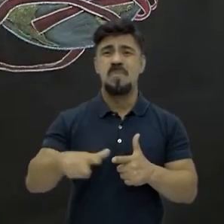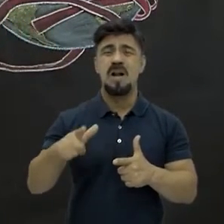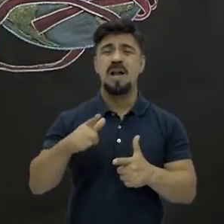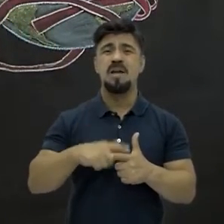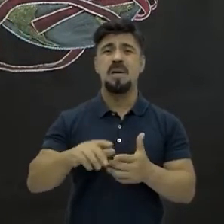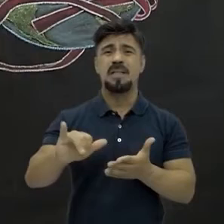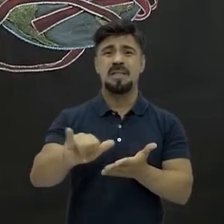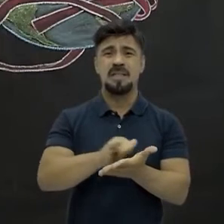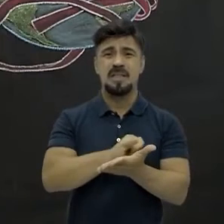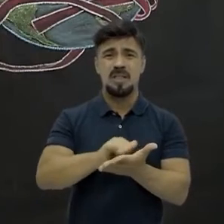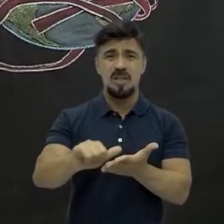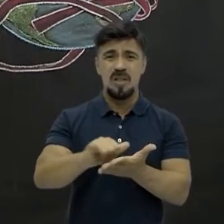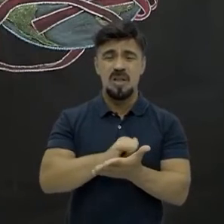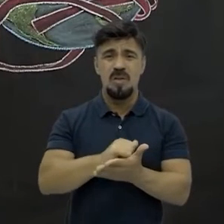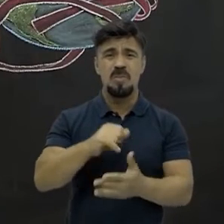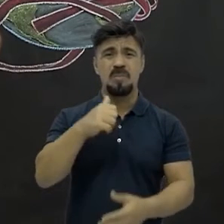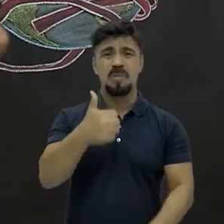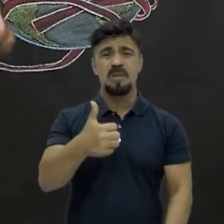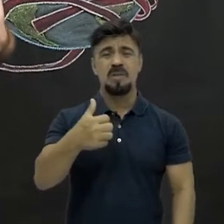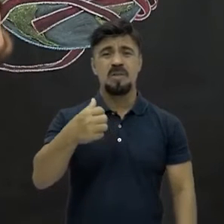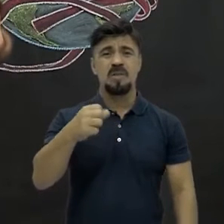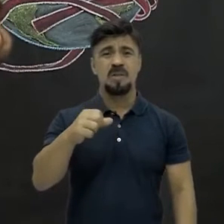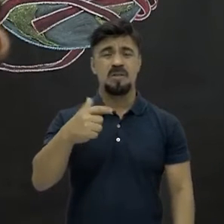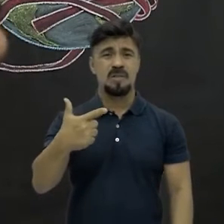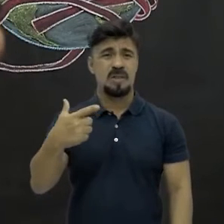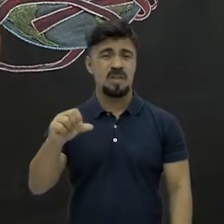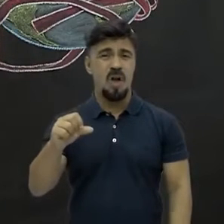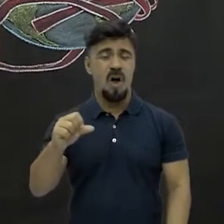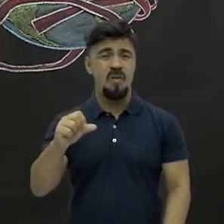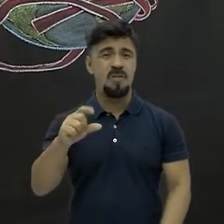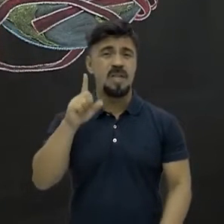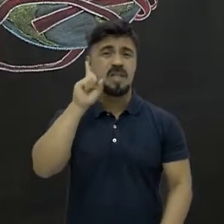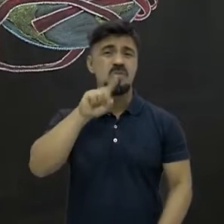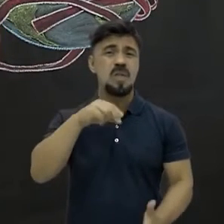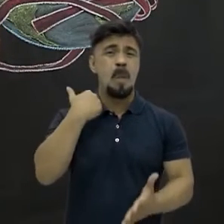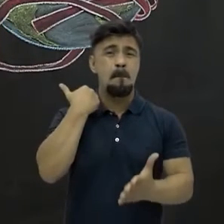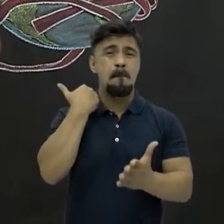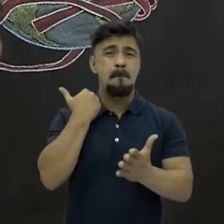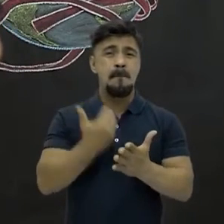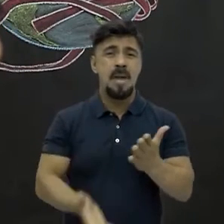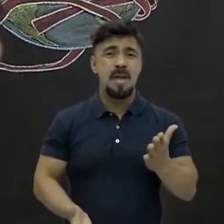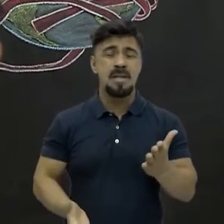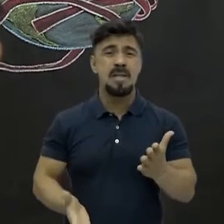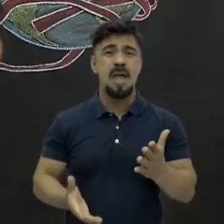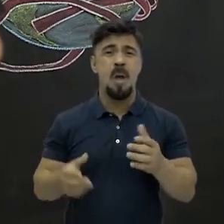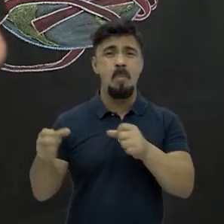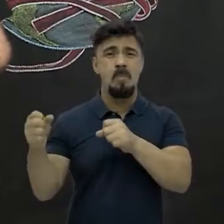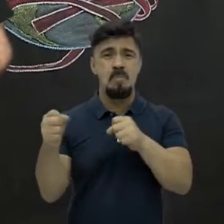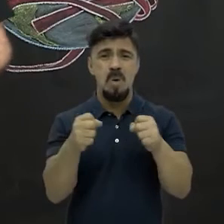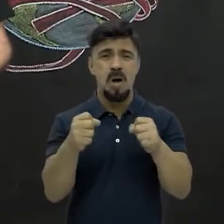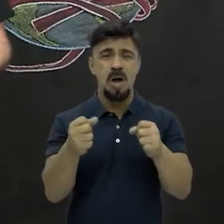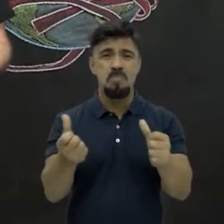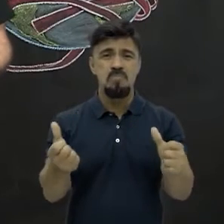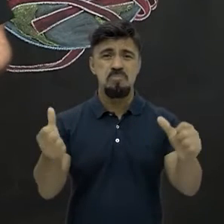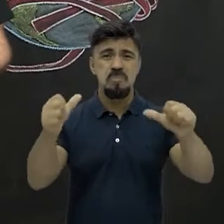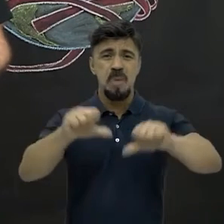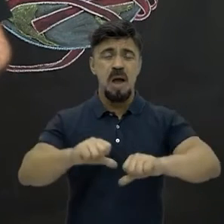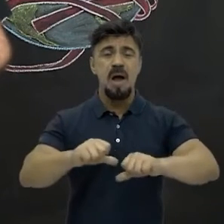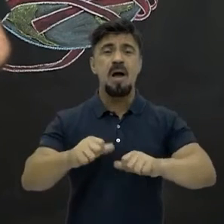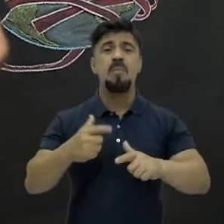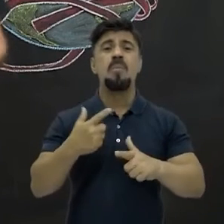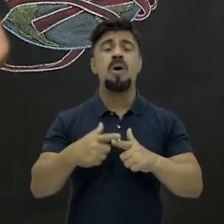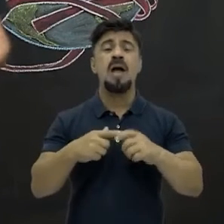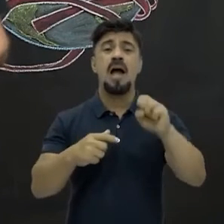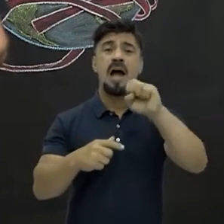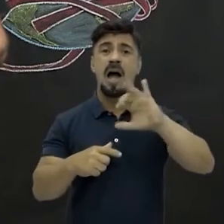em 1929, que fez com que os Estados Unidos perdessem grande parte desse poder econômico, uma vez que a Europa